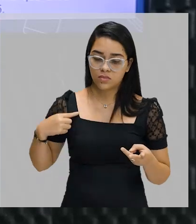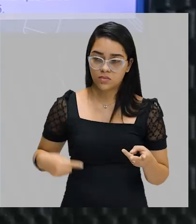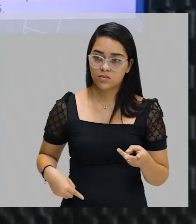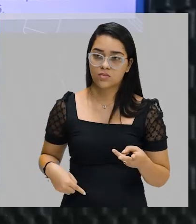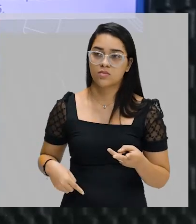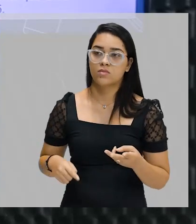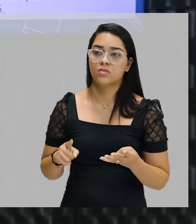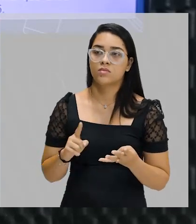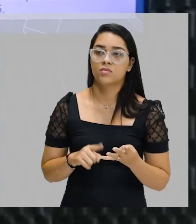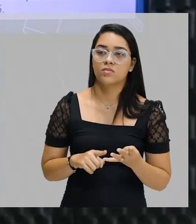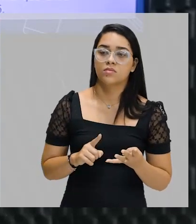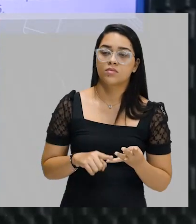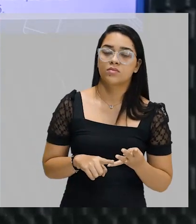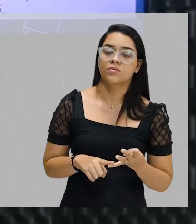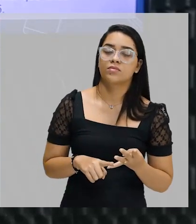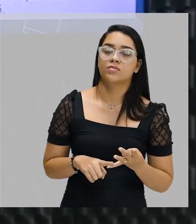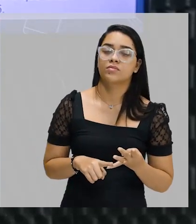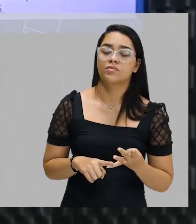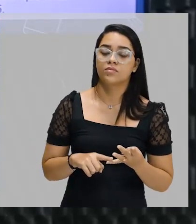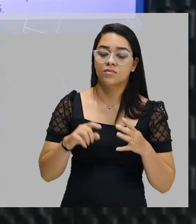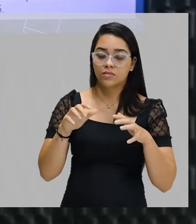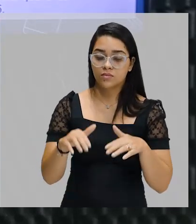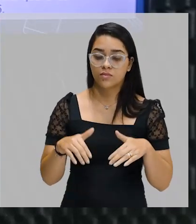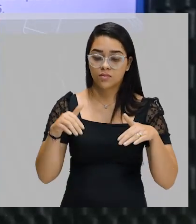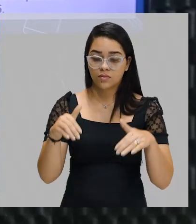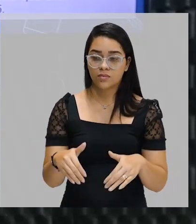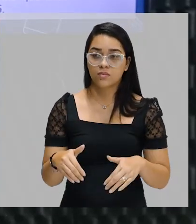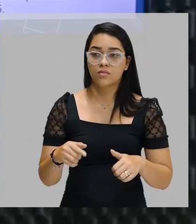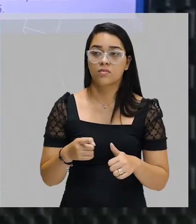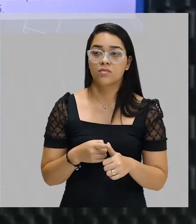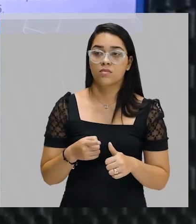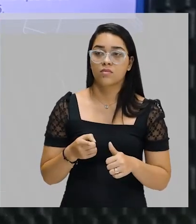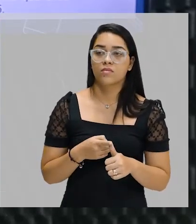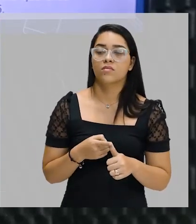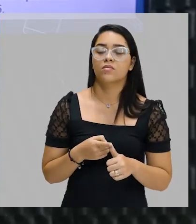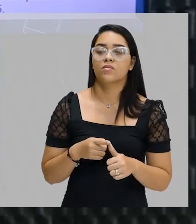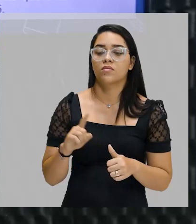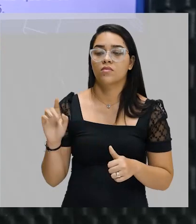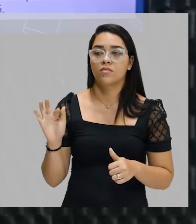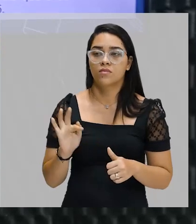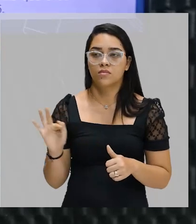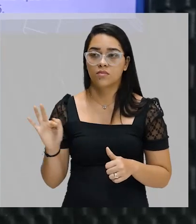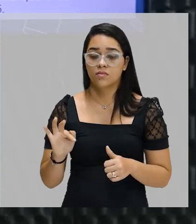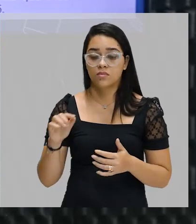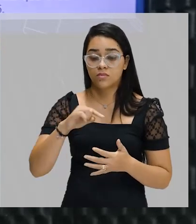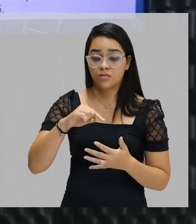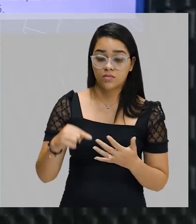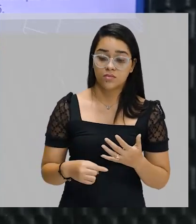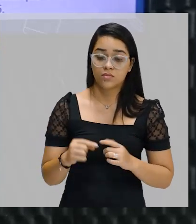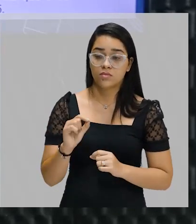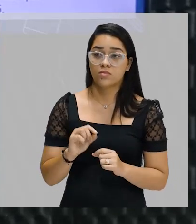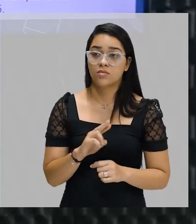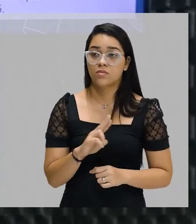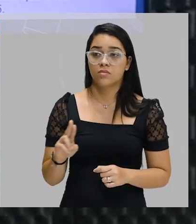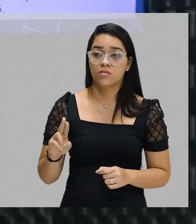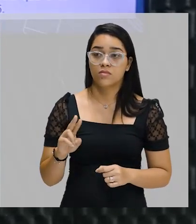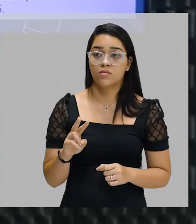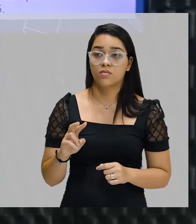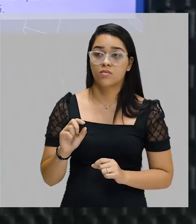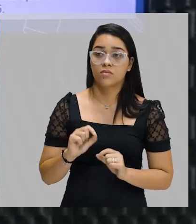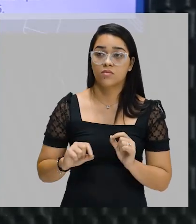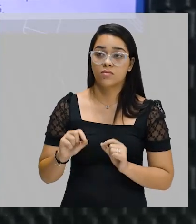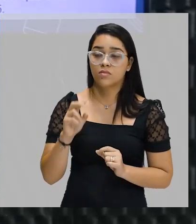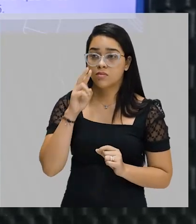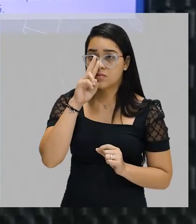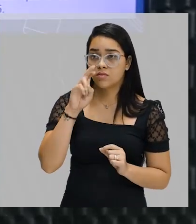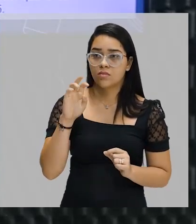como potência ali regional, nós temos a Inglaterra na figura do Reino Unido e por último a França. Estes países têm o chamado poder de veto,